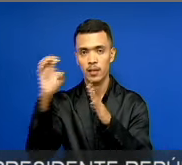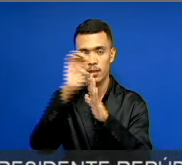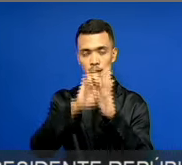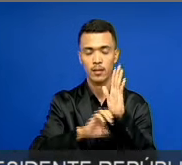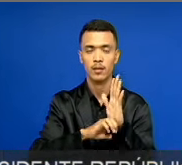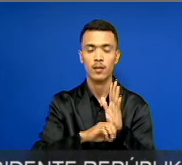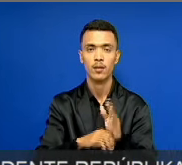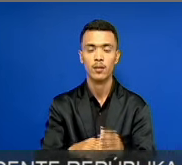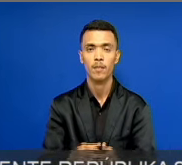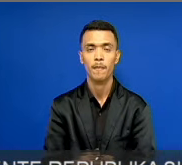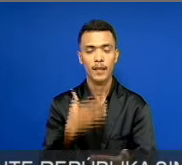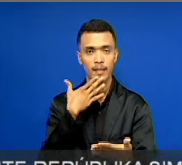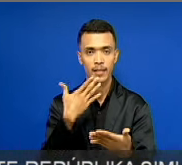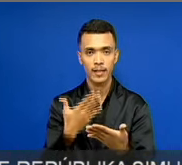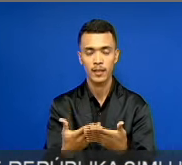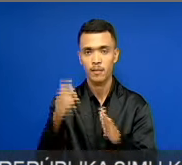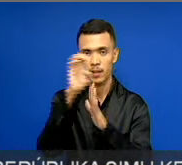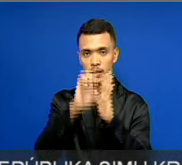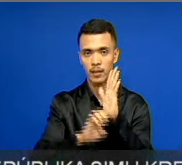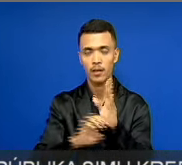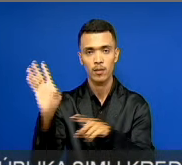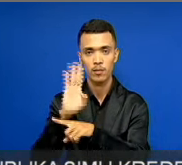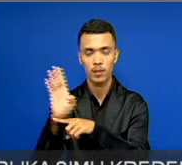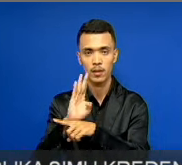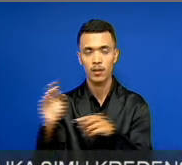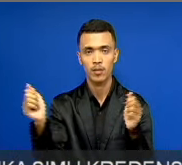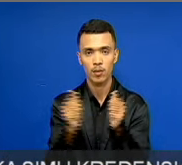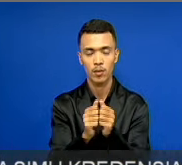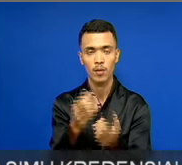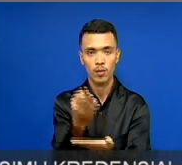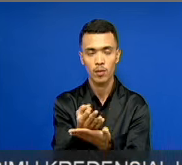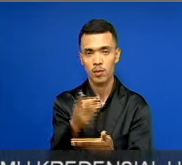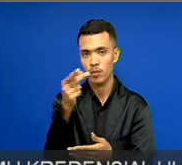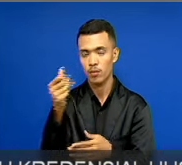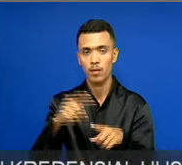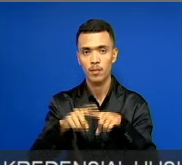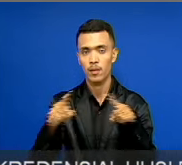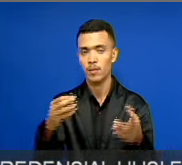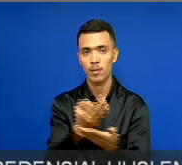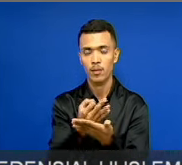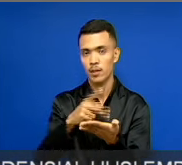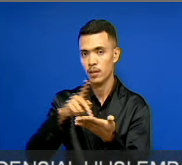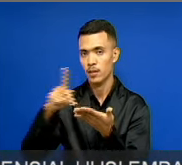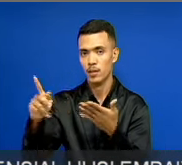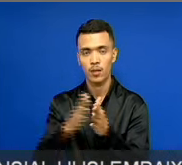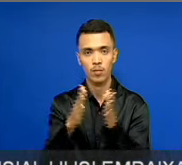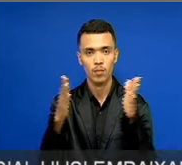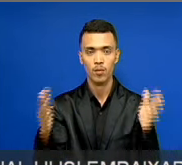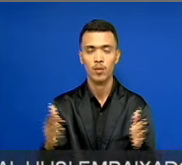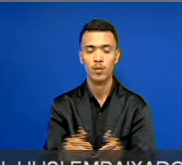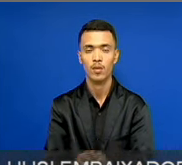imóveis. Ate diakliutan estado investe ho despejas ki mai be receitas bo. Nune